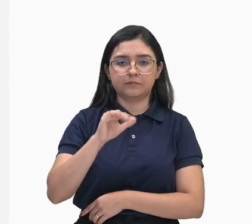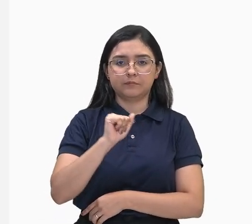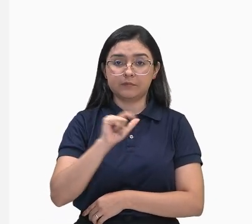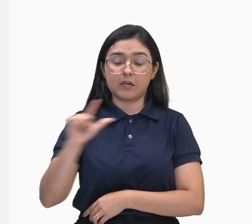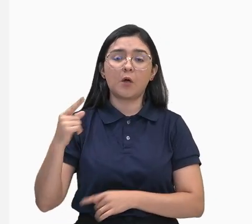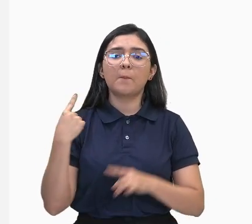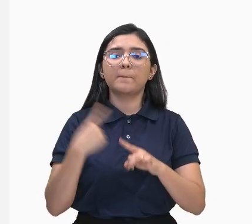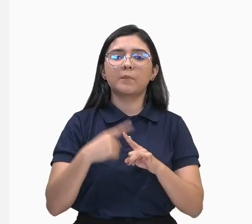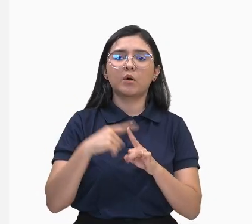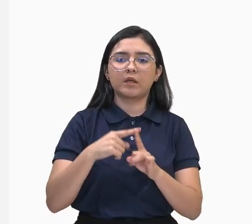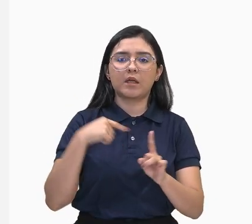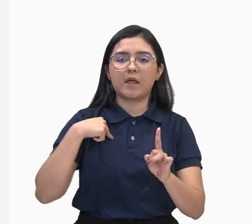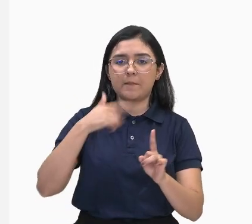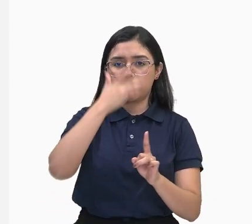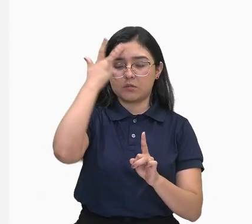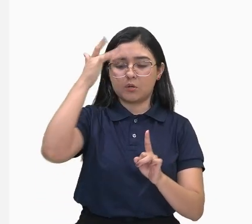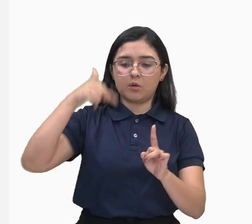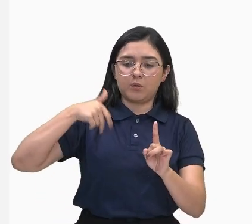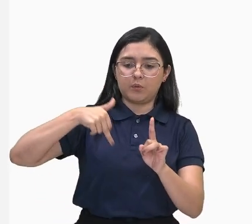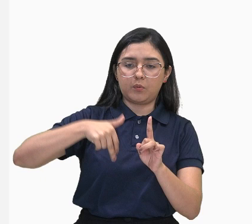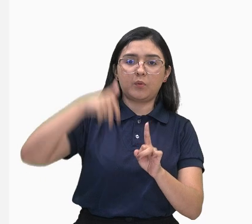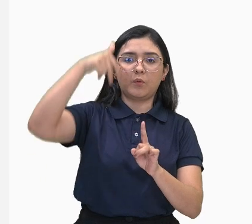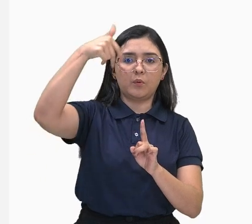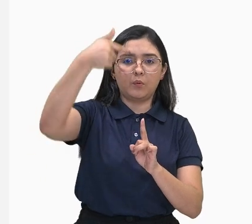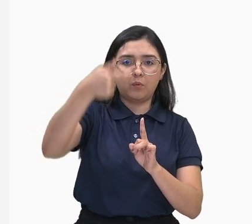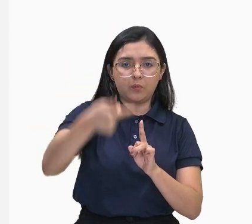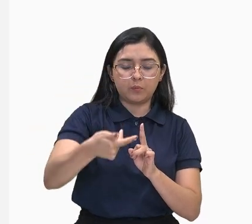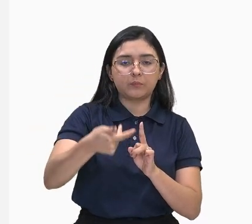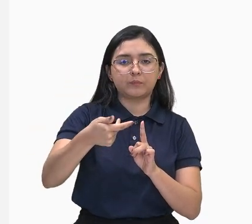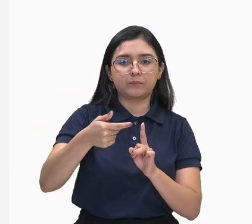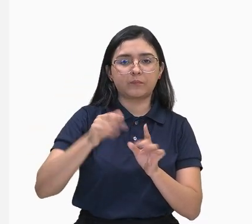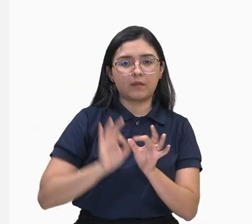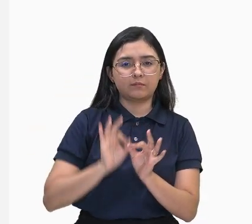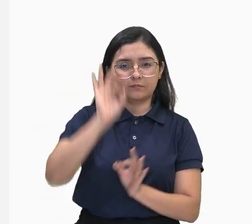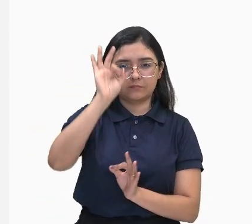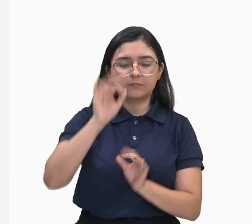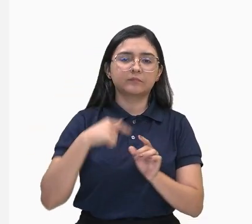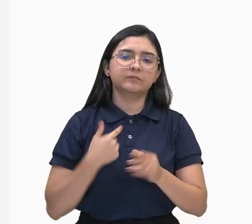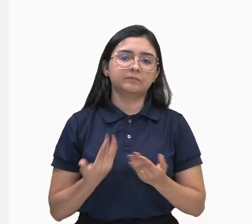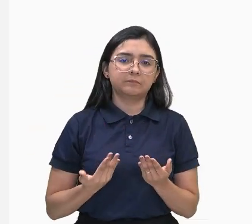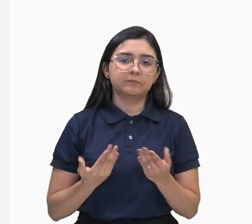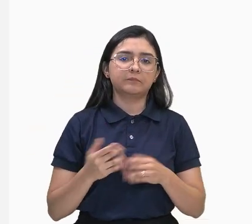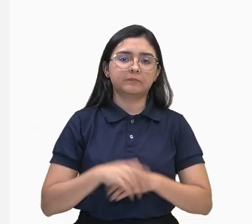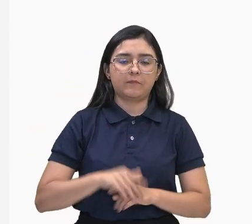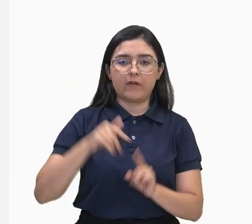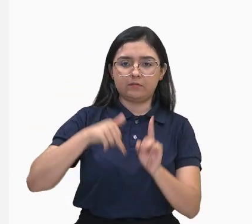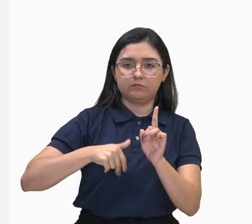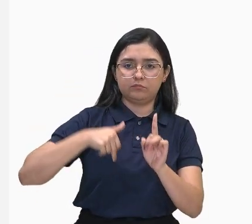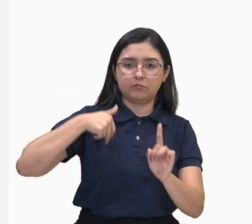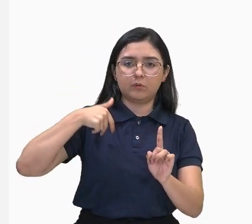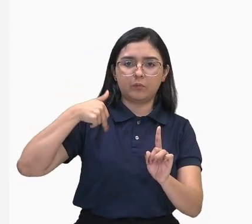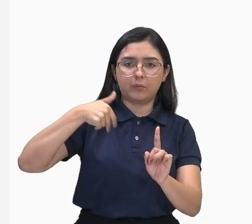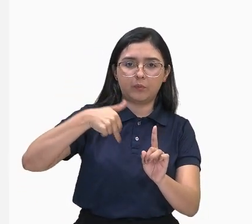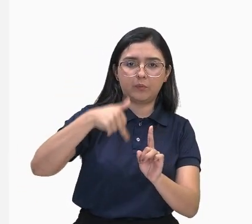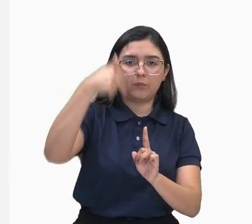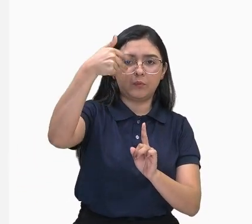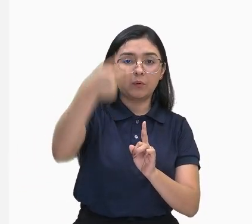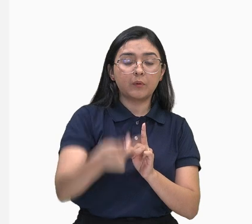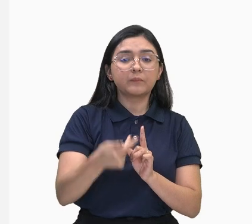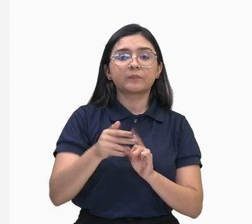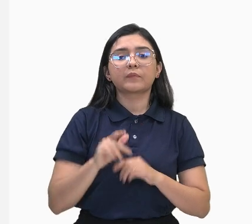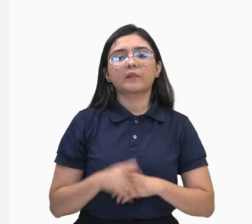saltar nessa disposição, né, vai saltar de forma vertical, falando mais claro, vai saltar para cima. Ele vai